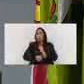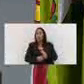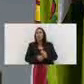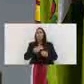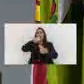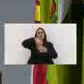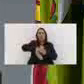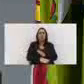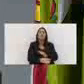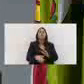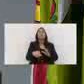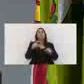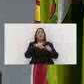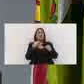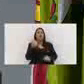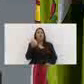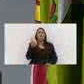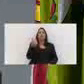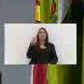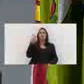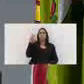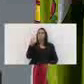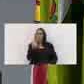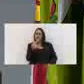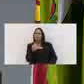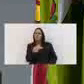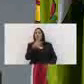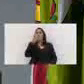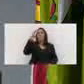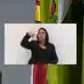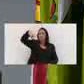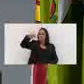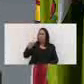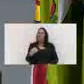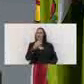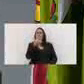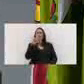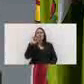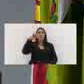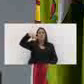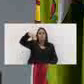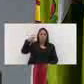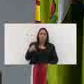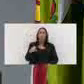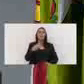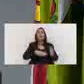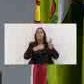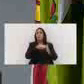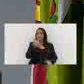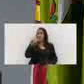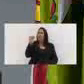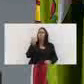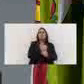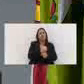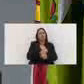157 do Código Penal Brasileiro. A pena para este crime pode variar entre 4 a 10 anos de reclusão,